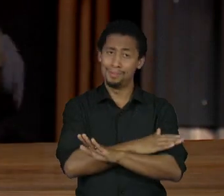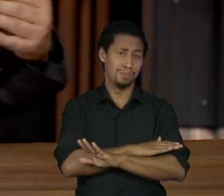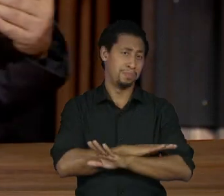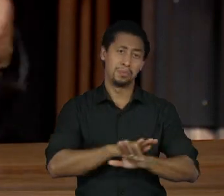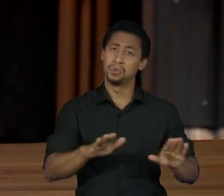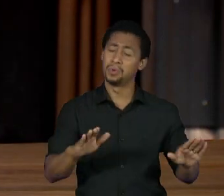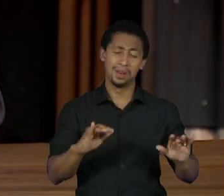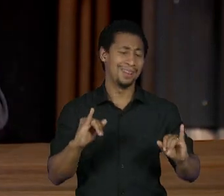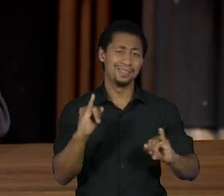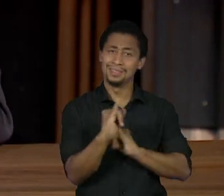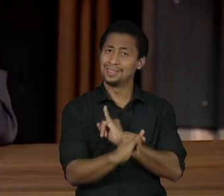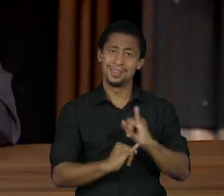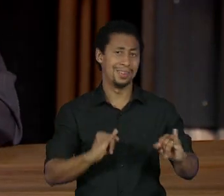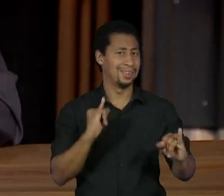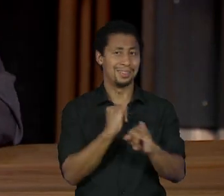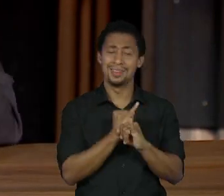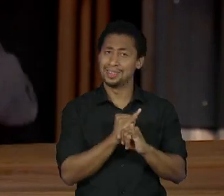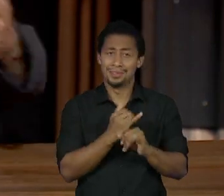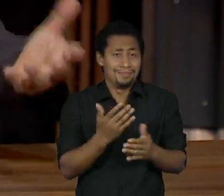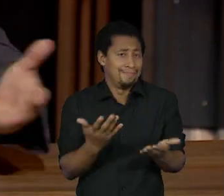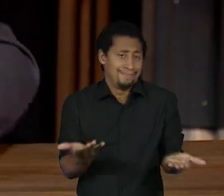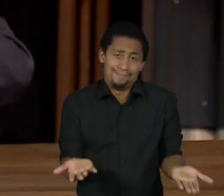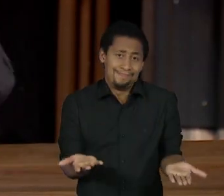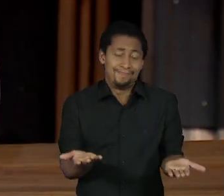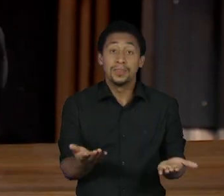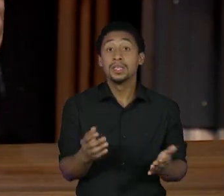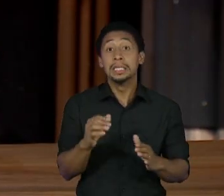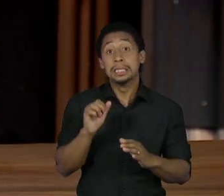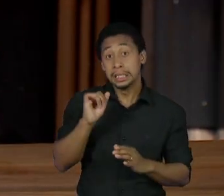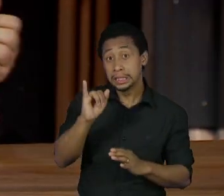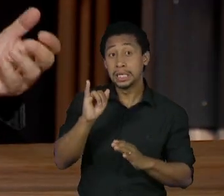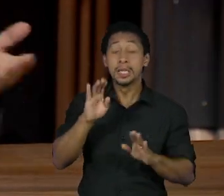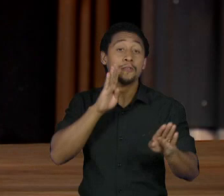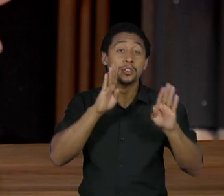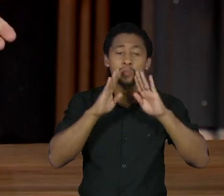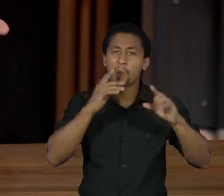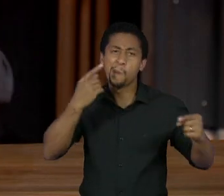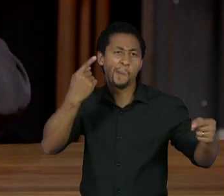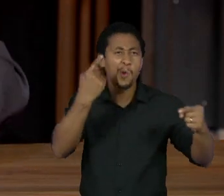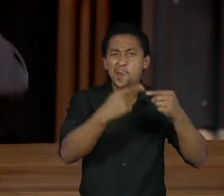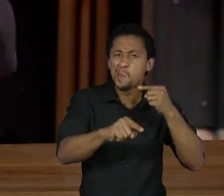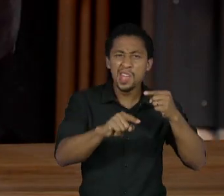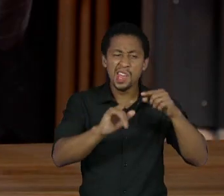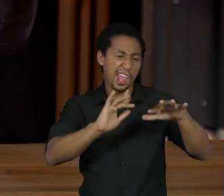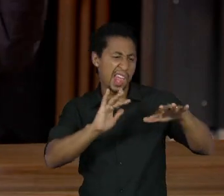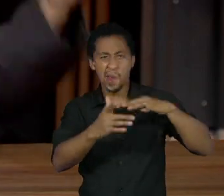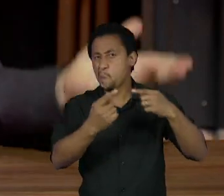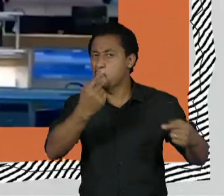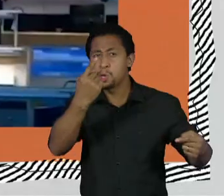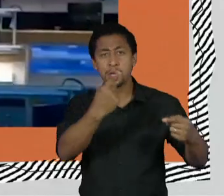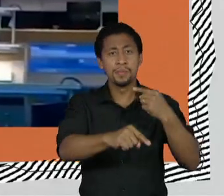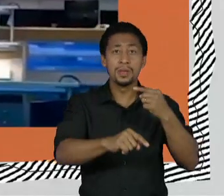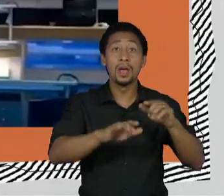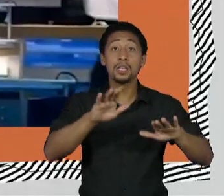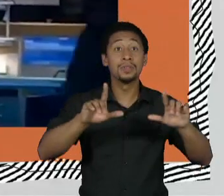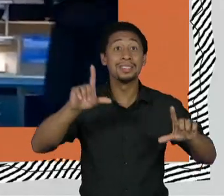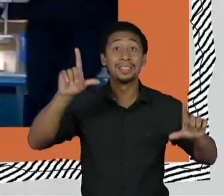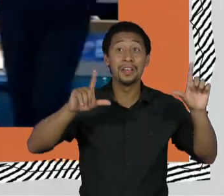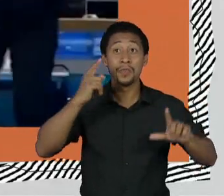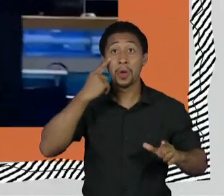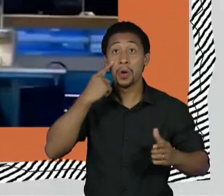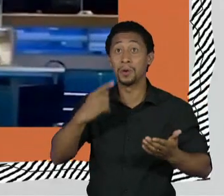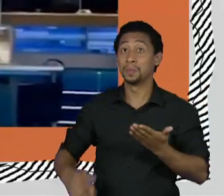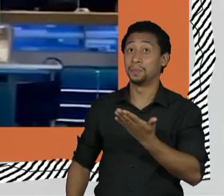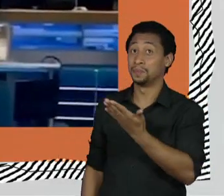que ele controle, que ele proíba o Facebook, que ele aparece funcionária da TV estatal com cartaz no